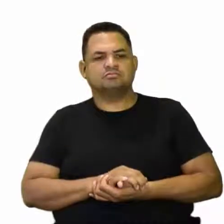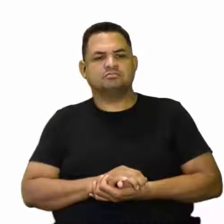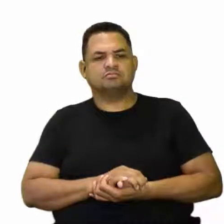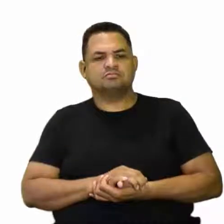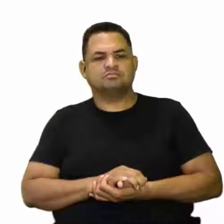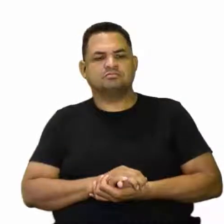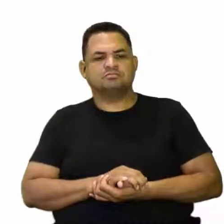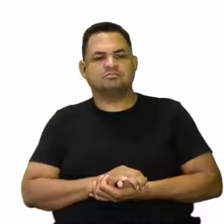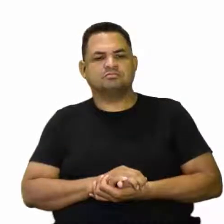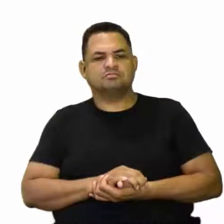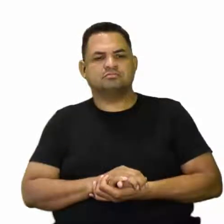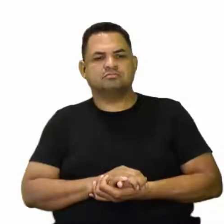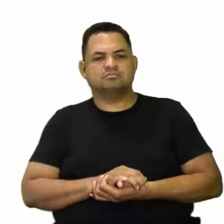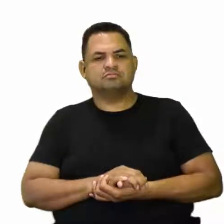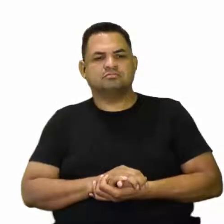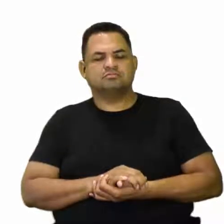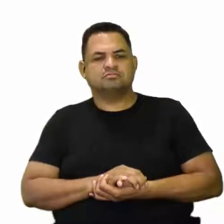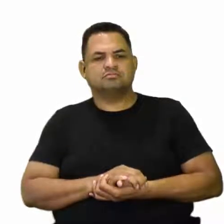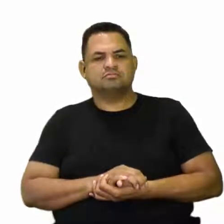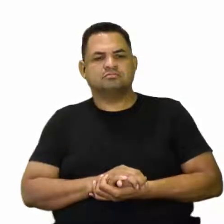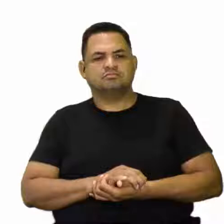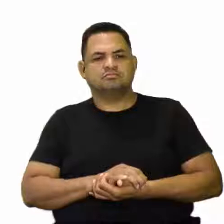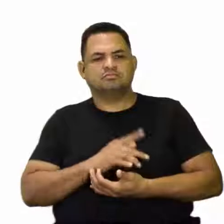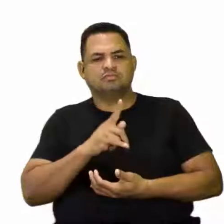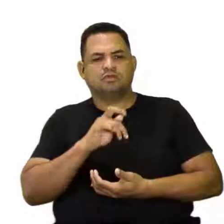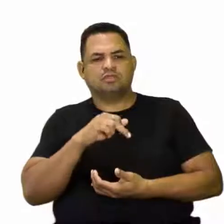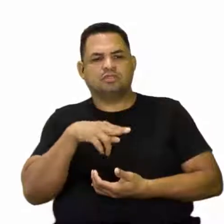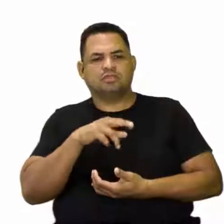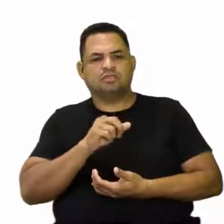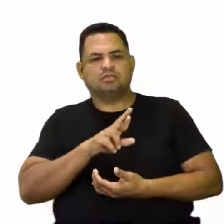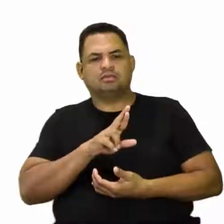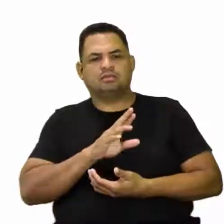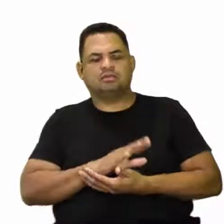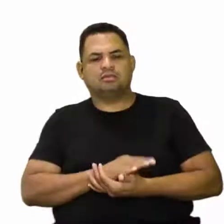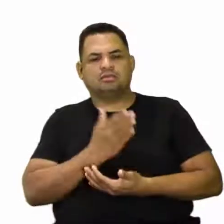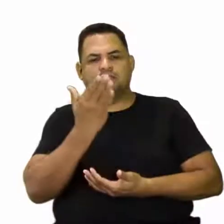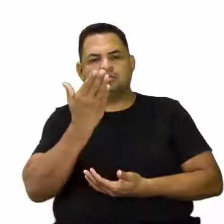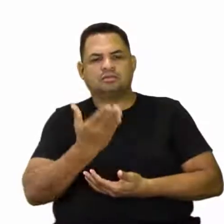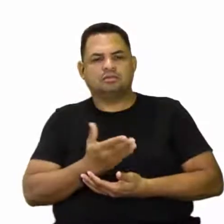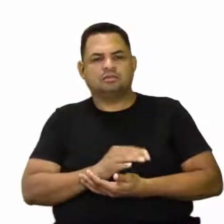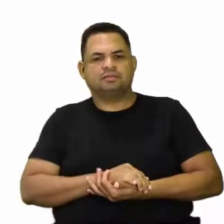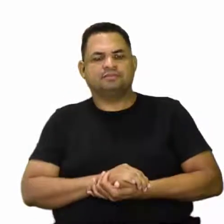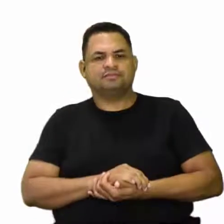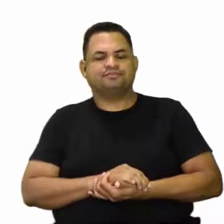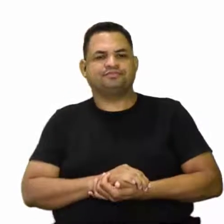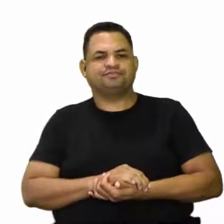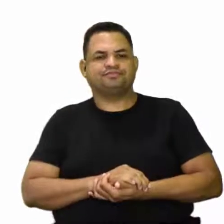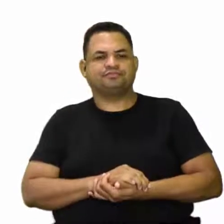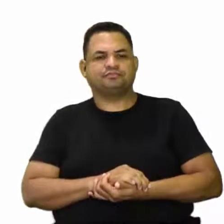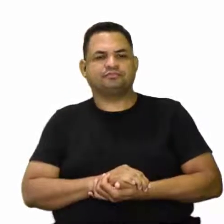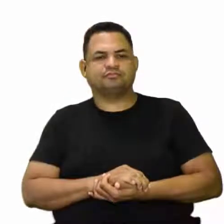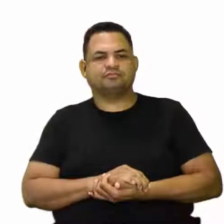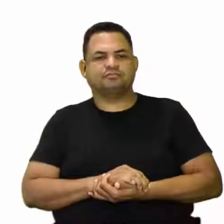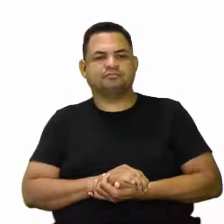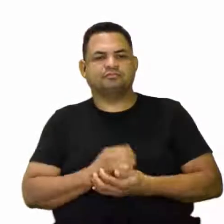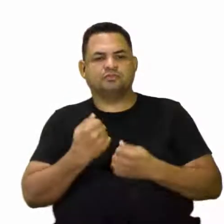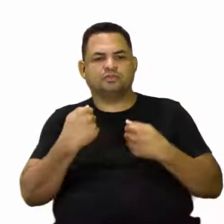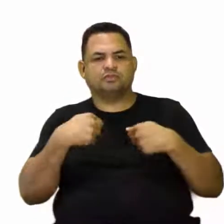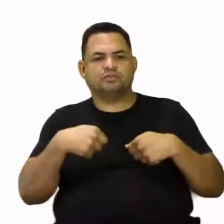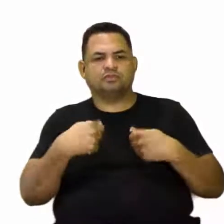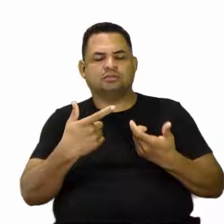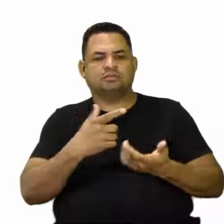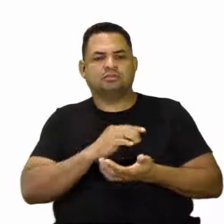vendria. O poner, pondre. Pondria, pondrias, pondria. O